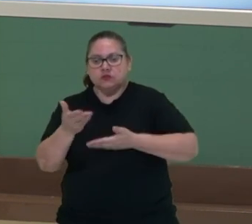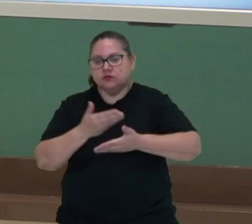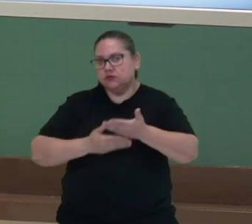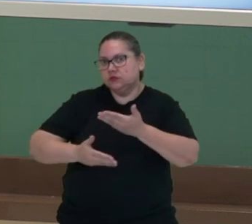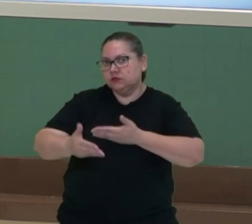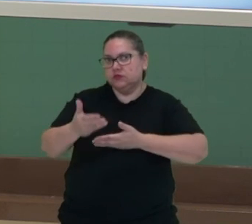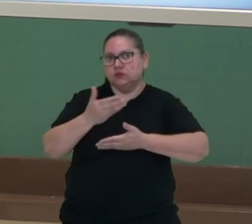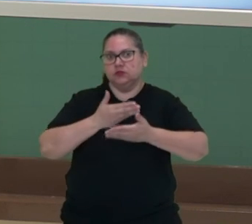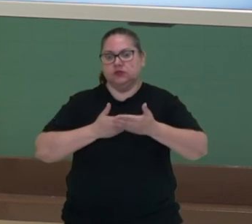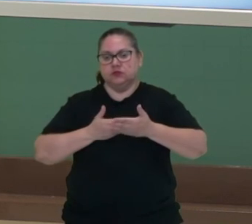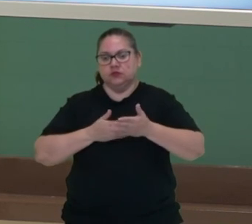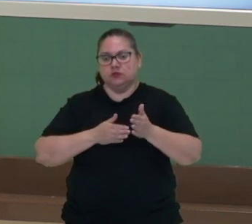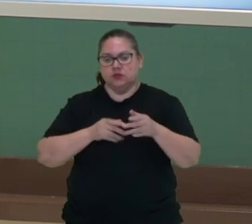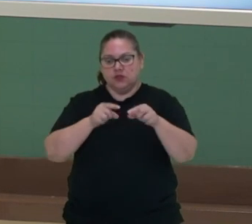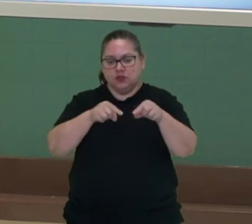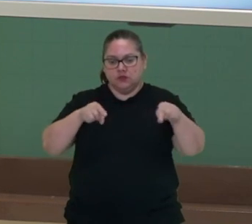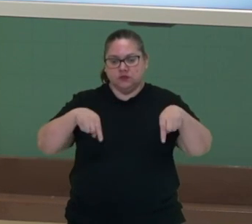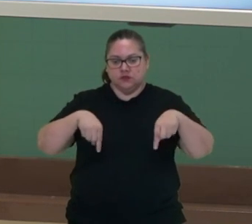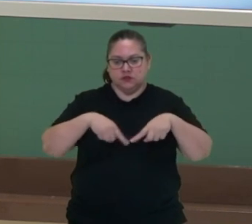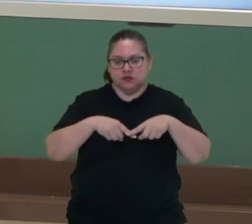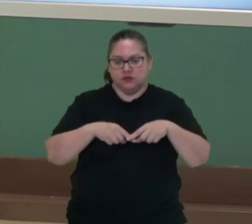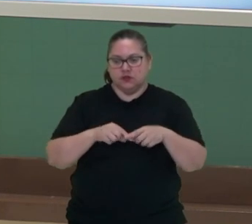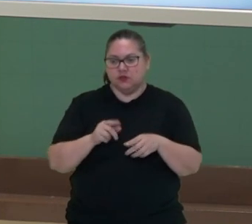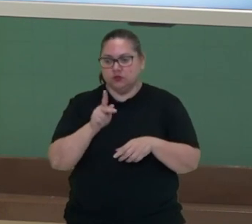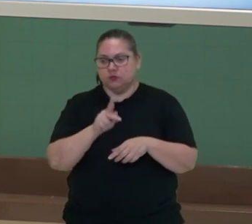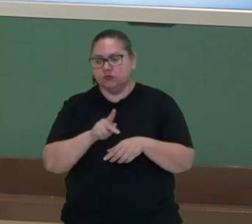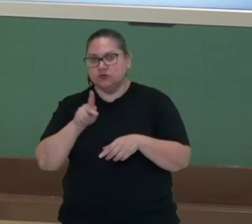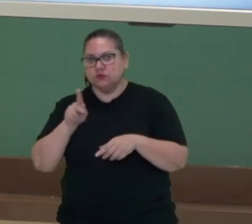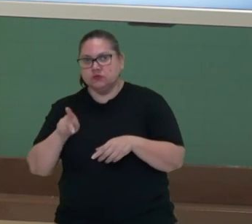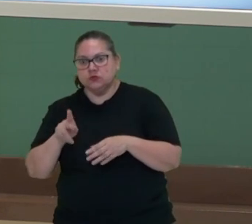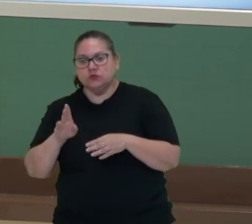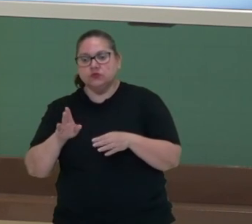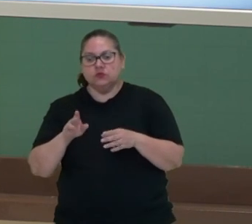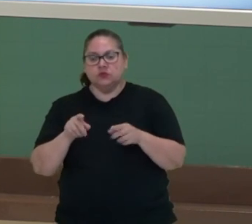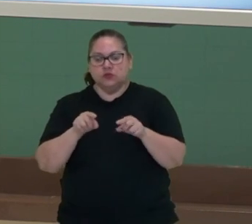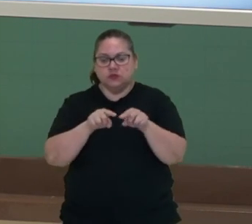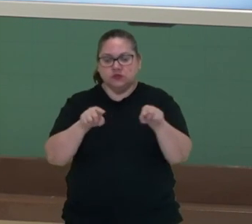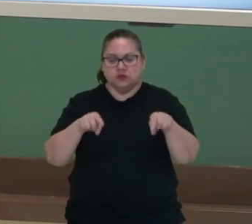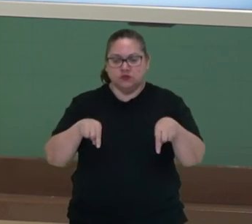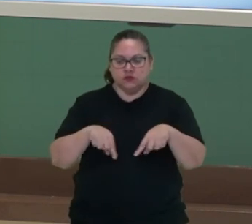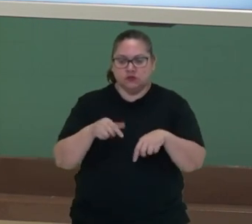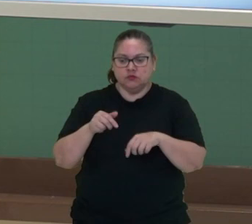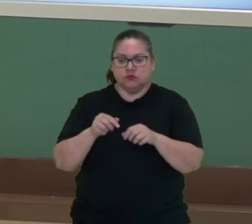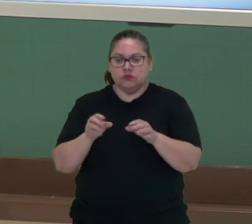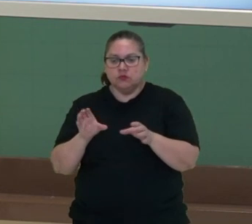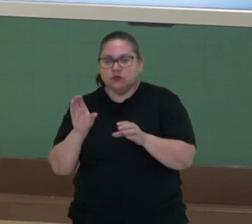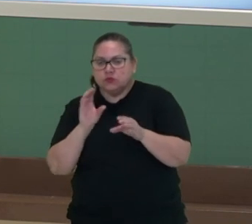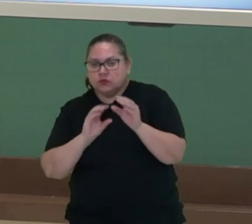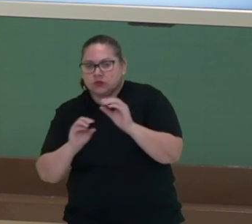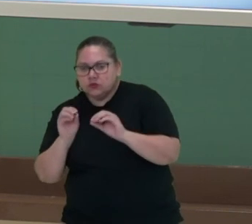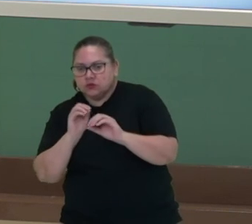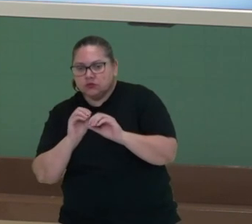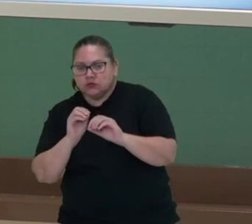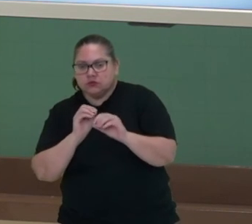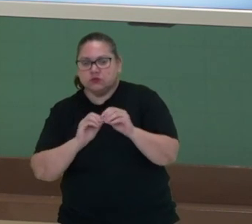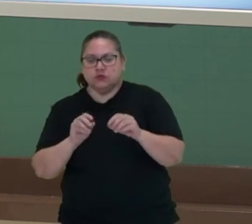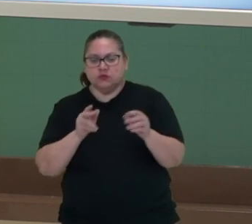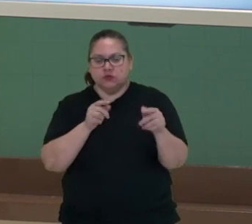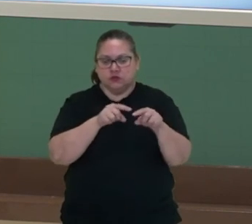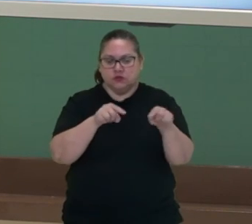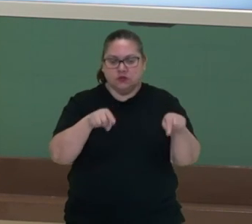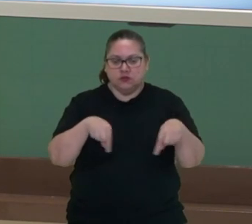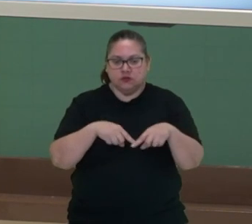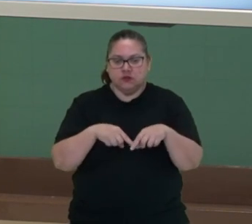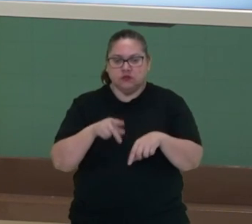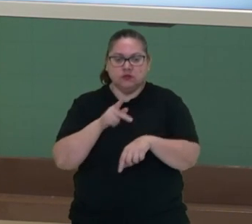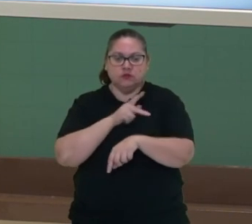relações entre a sala de aula e o professor regente, entre a sala de aula e o orientador educacional, entre a sala de aula e